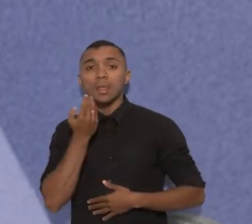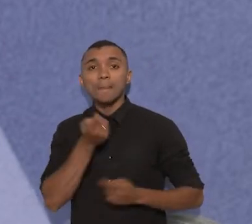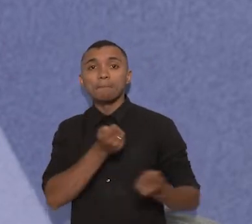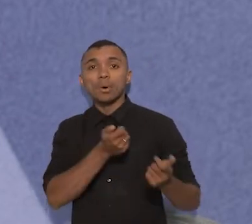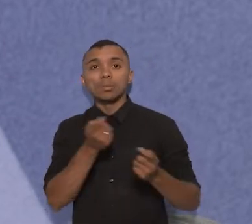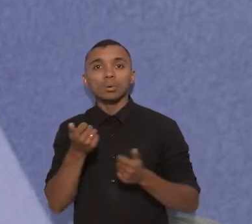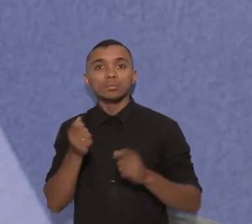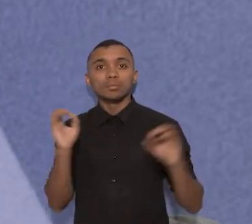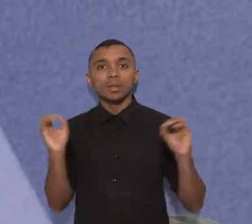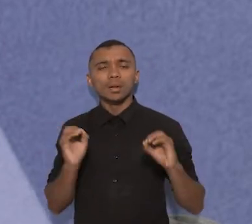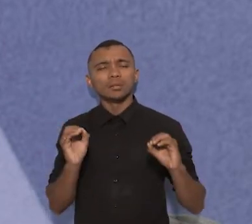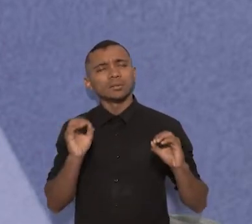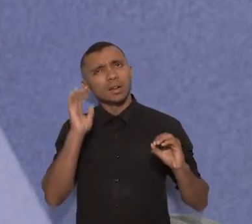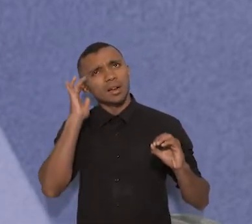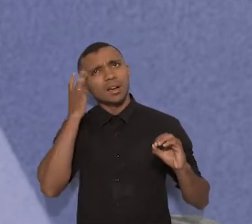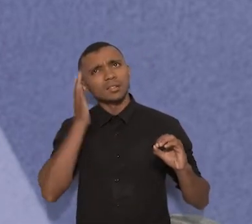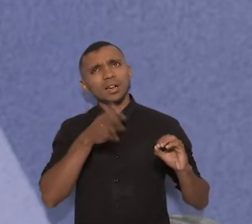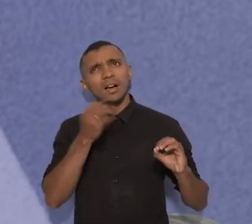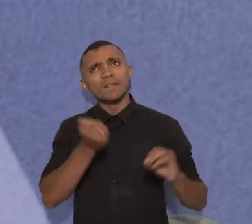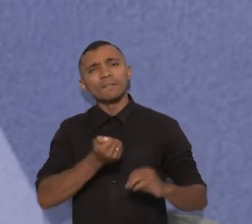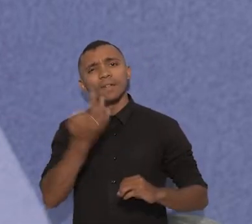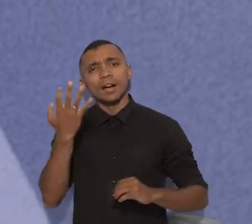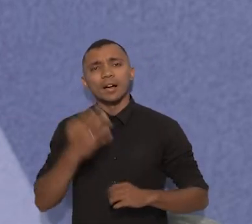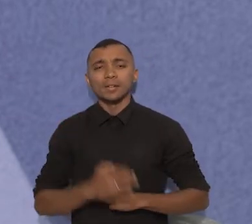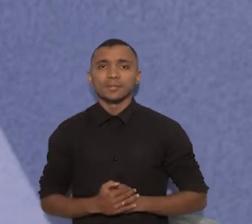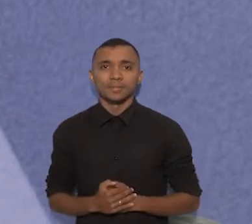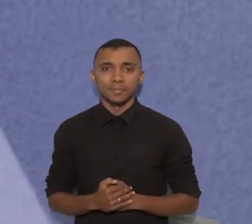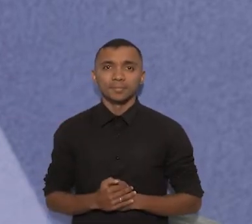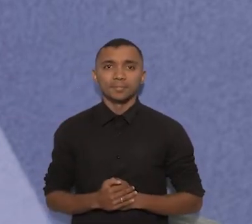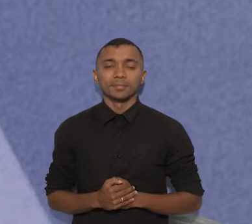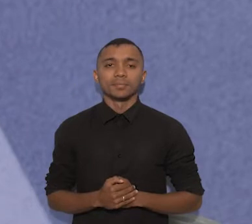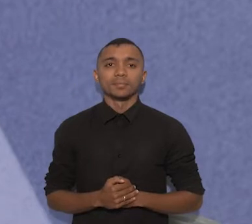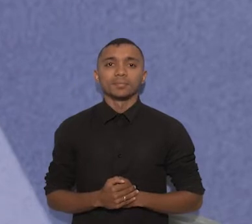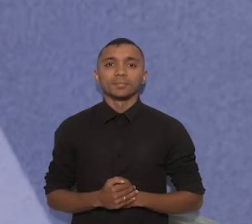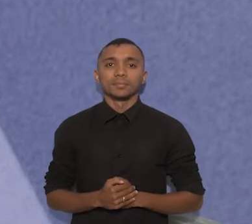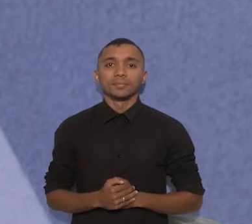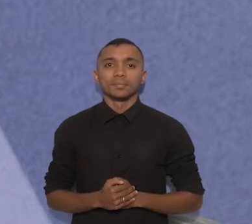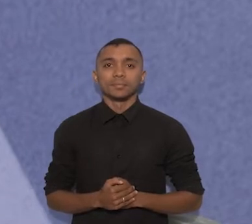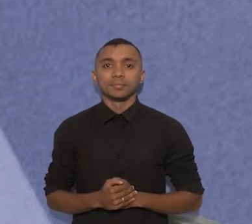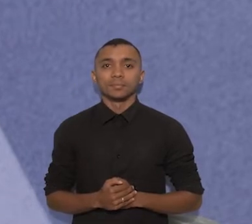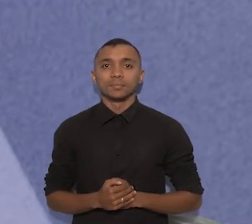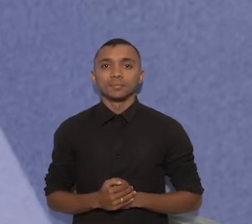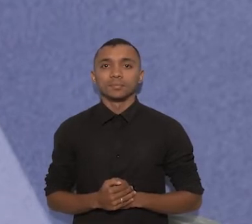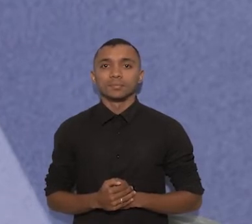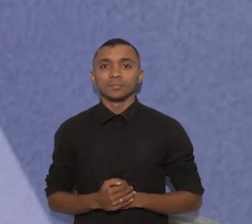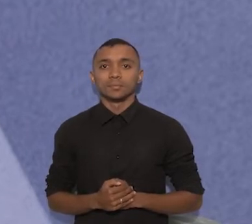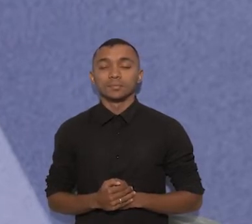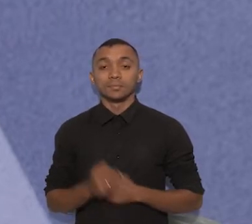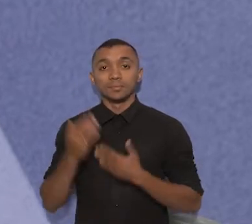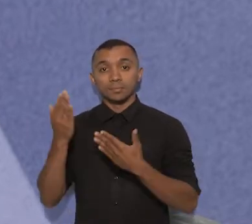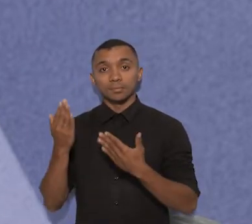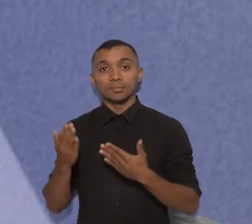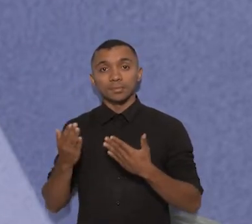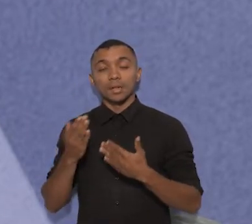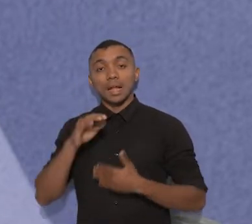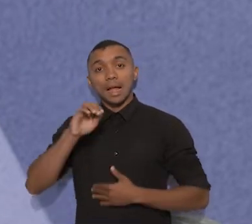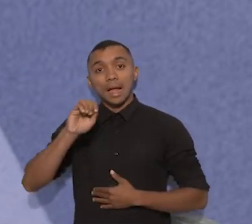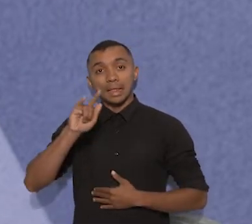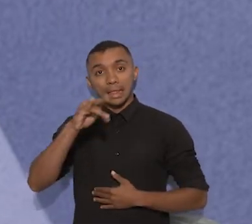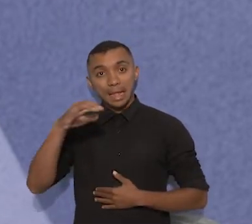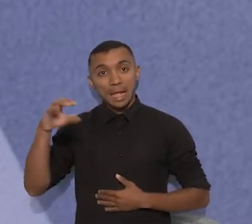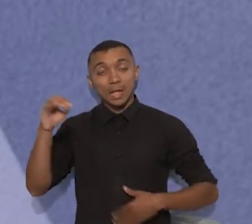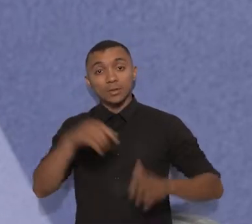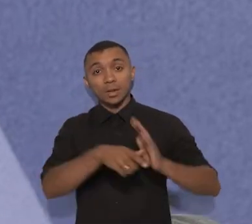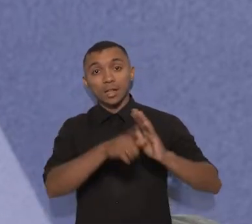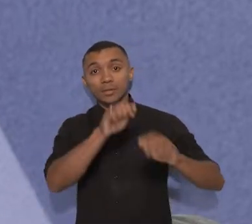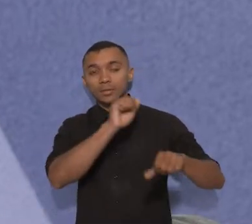Vários. Dá para enumerar um monte desses jogos. E nesse caso específico contra o Atlético Goianiense, Fortaleza foi totalmente dominado